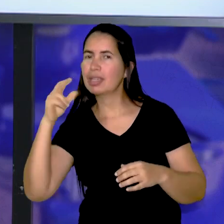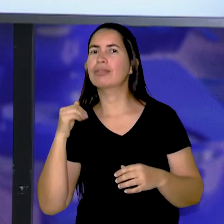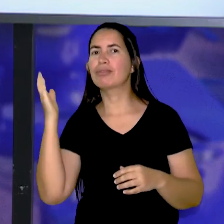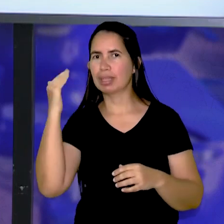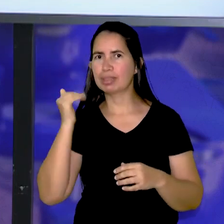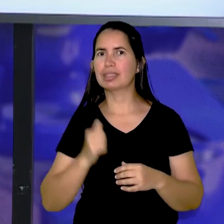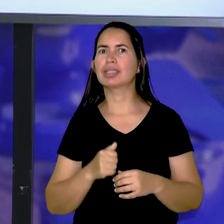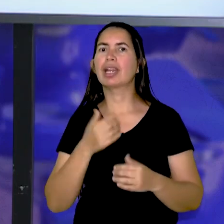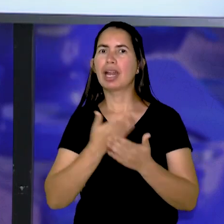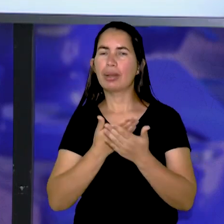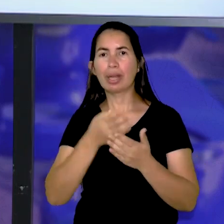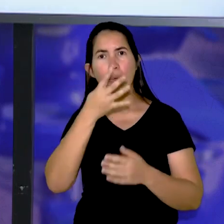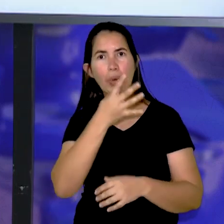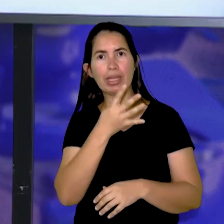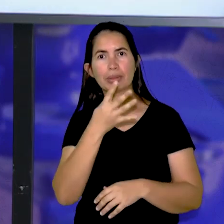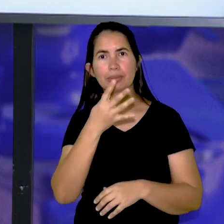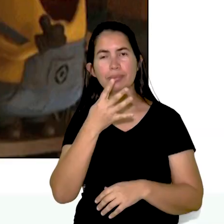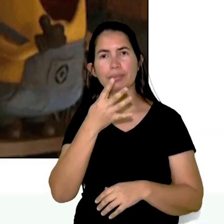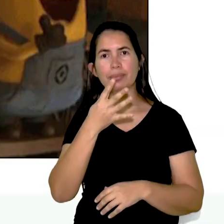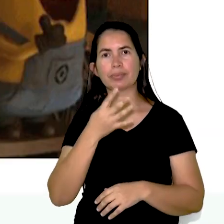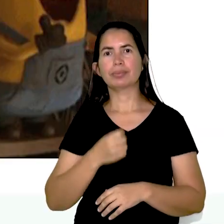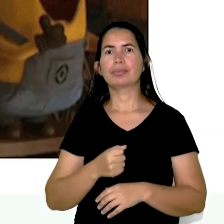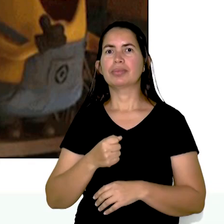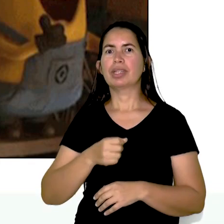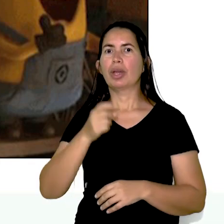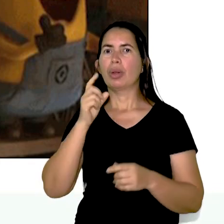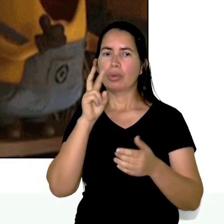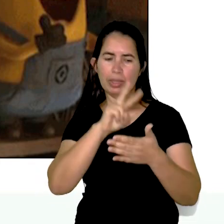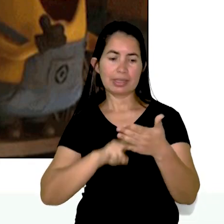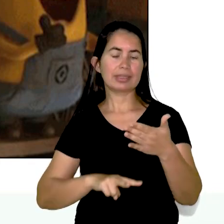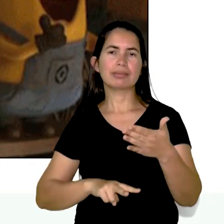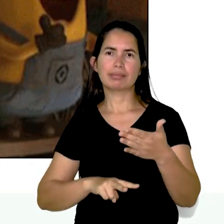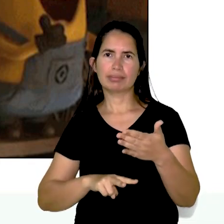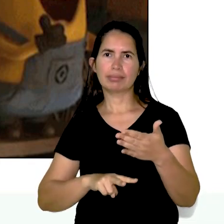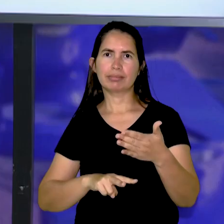lá. Aula 4. Hora da correção.